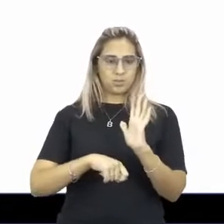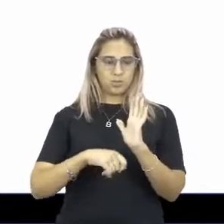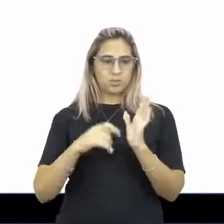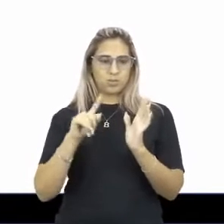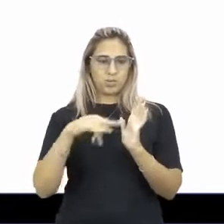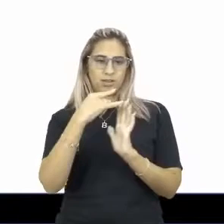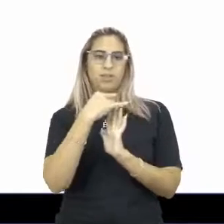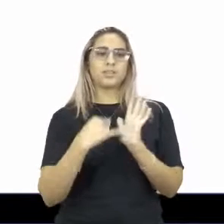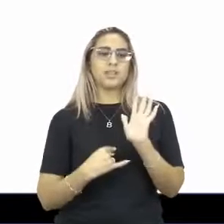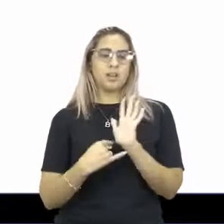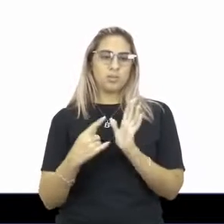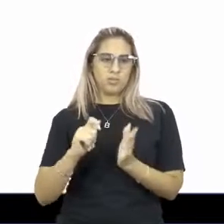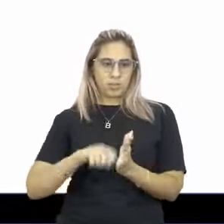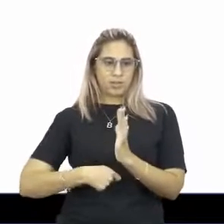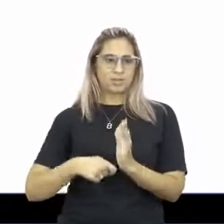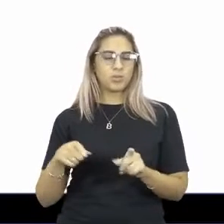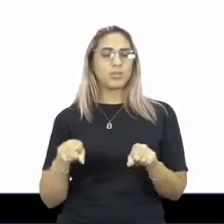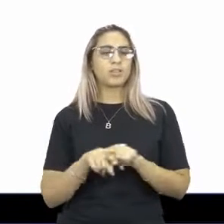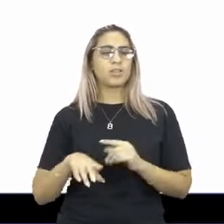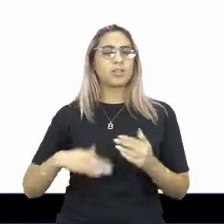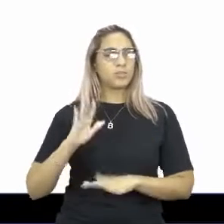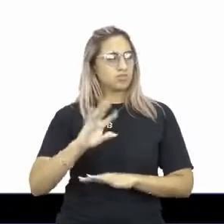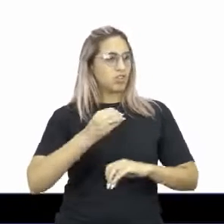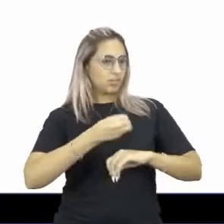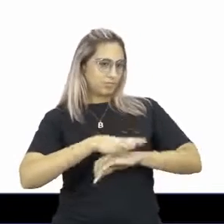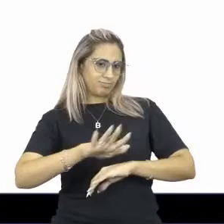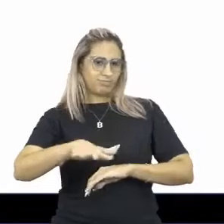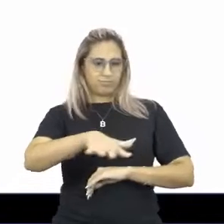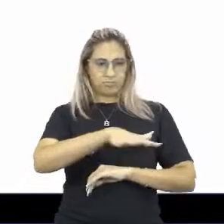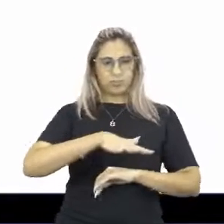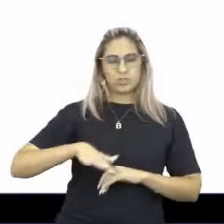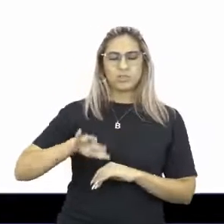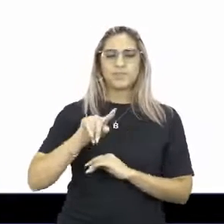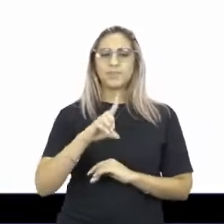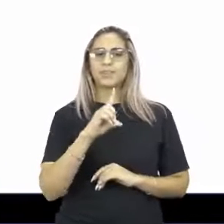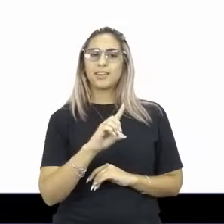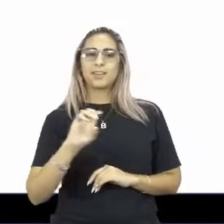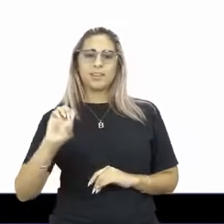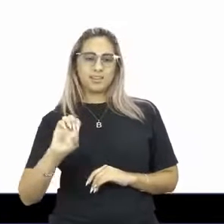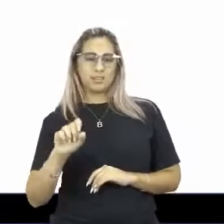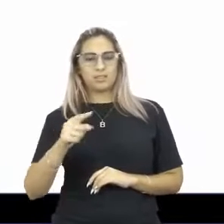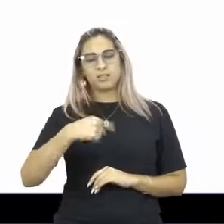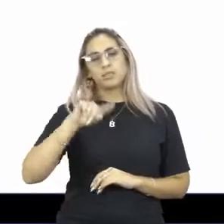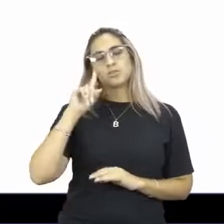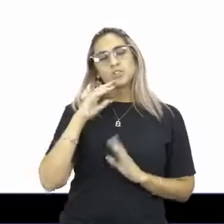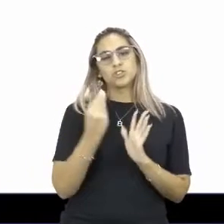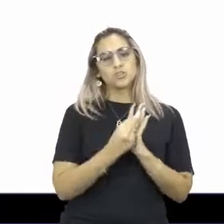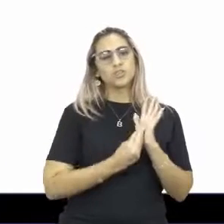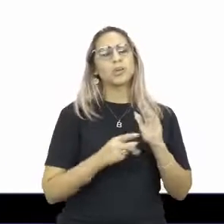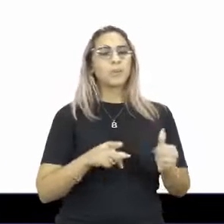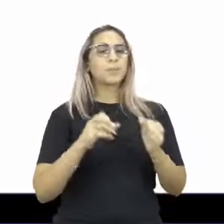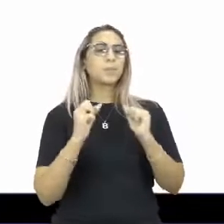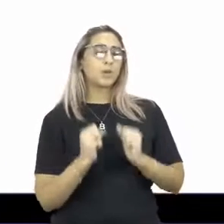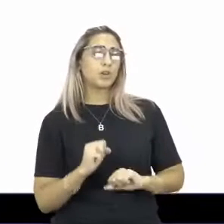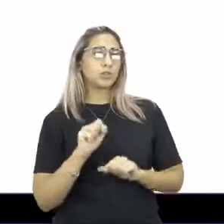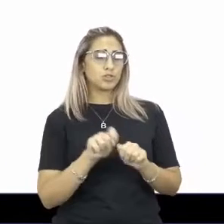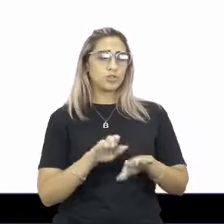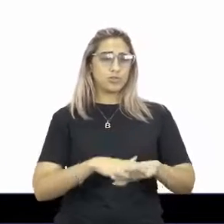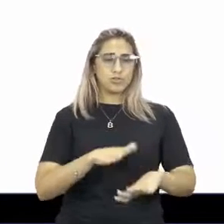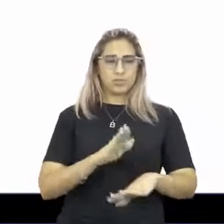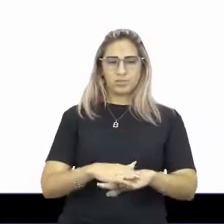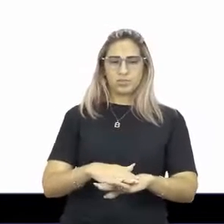ensino. Já vai ser indicado para você, pela diretoria de ensino, a data que você pode fazer esse